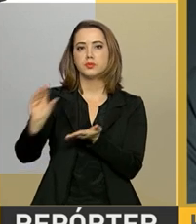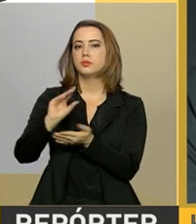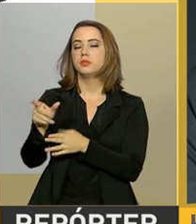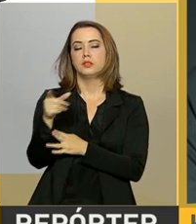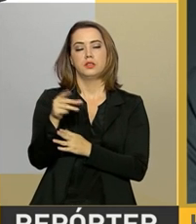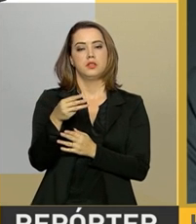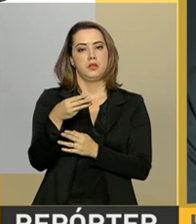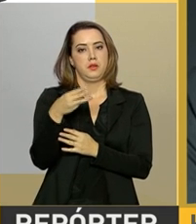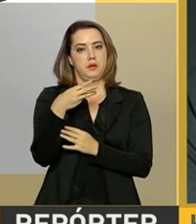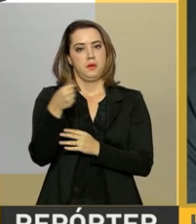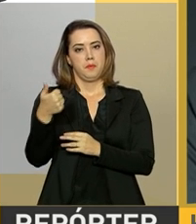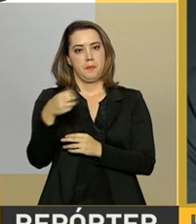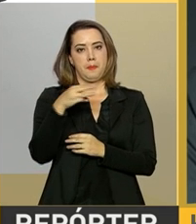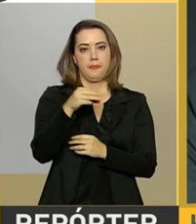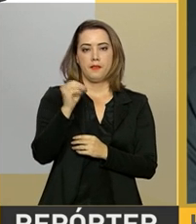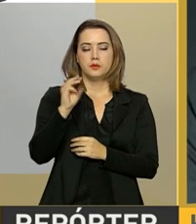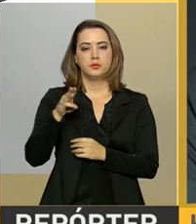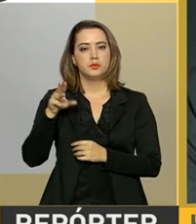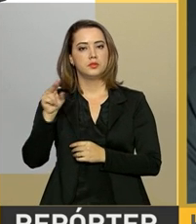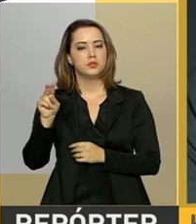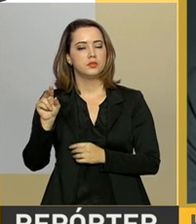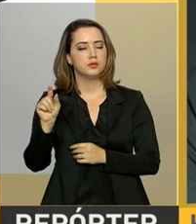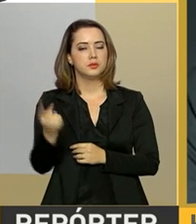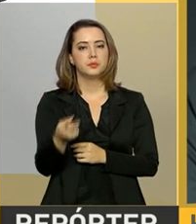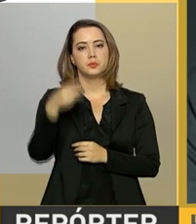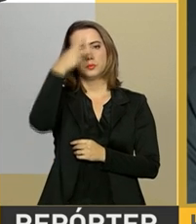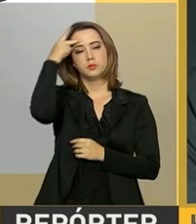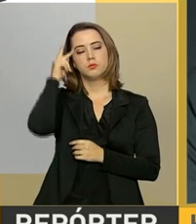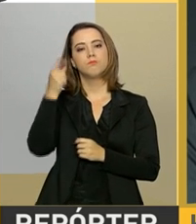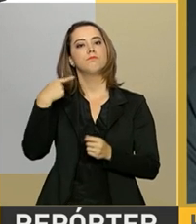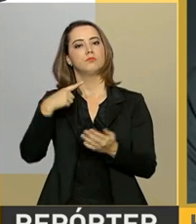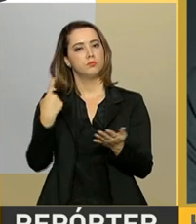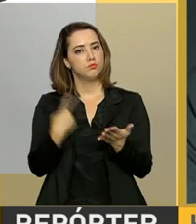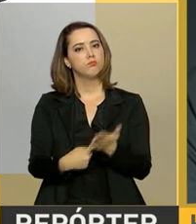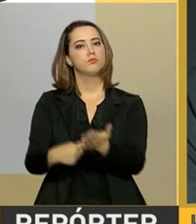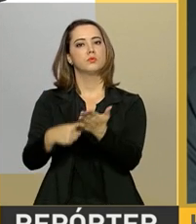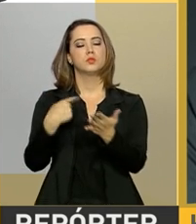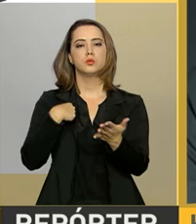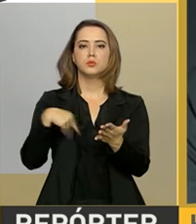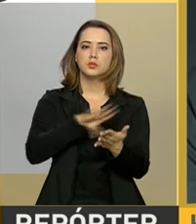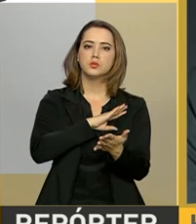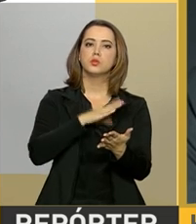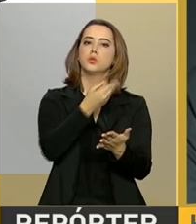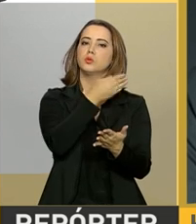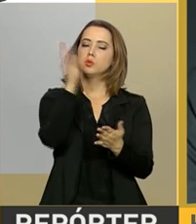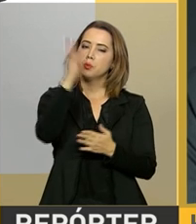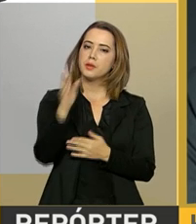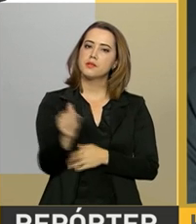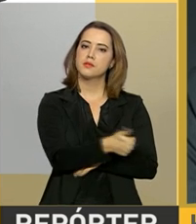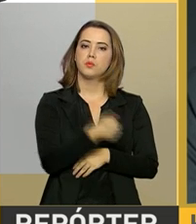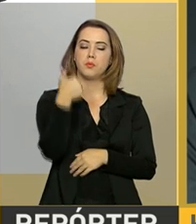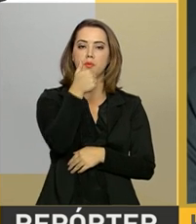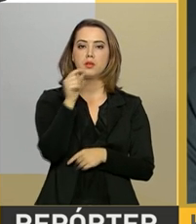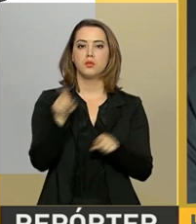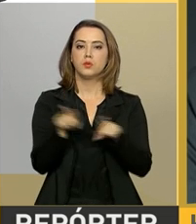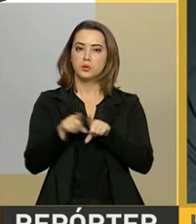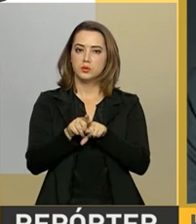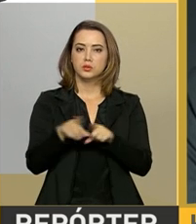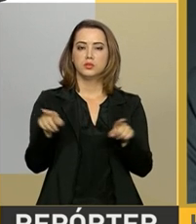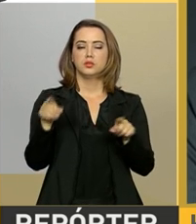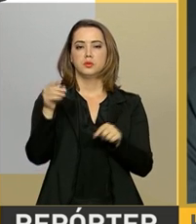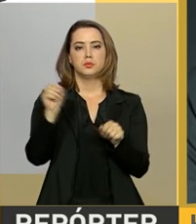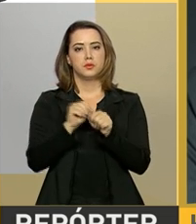pessoas cumprindo um papel que é o nosso e fazer com que o Brasil possa ser melhor e fazer um Brasil